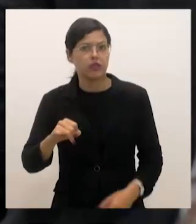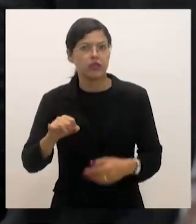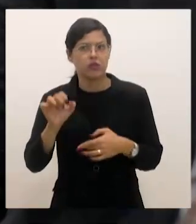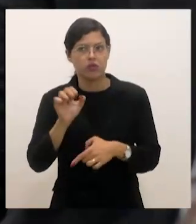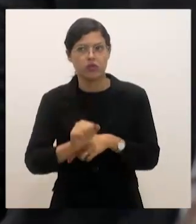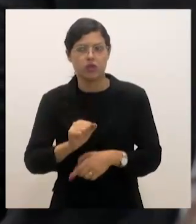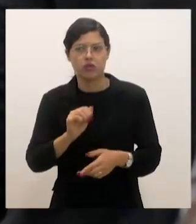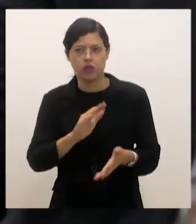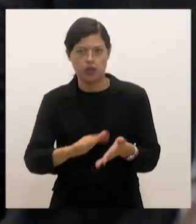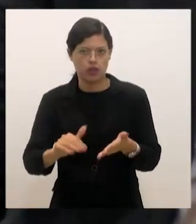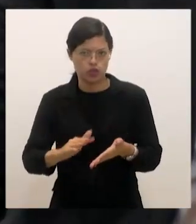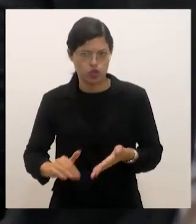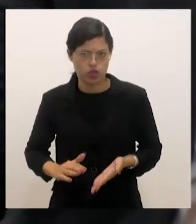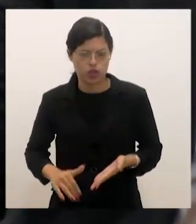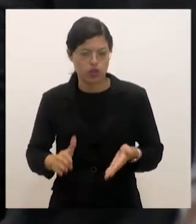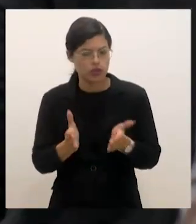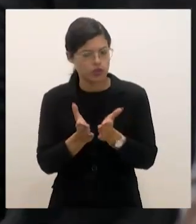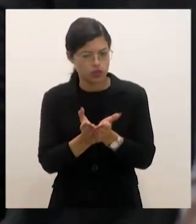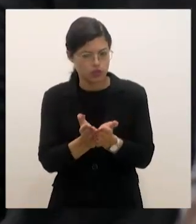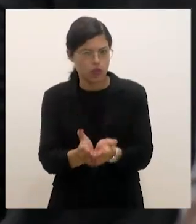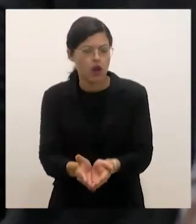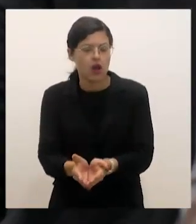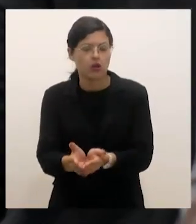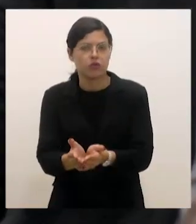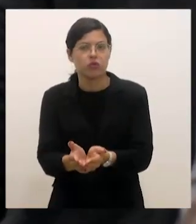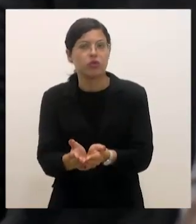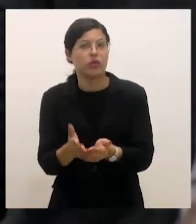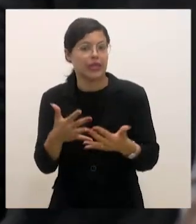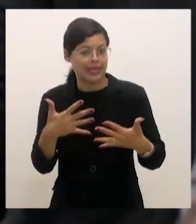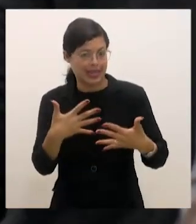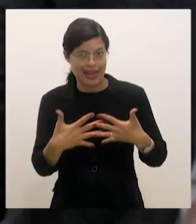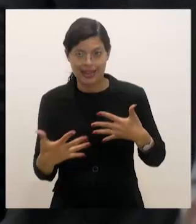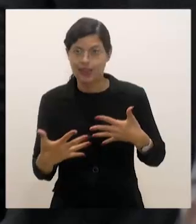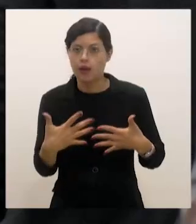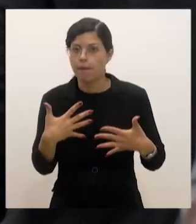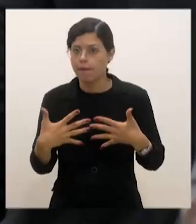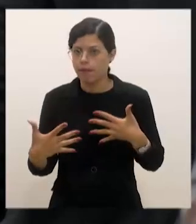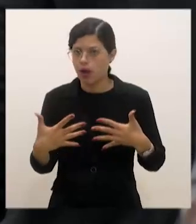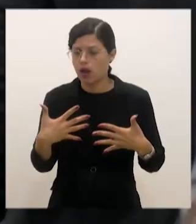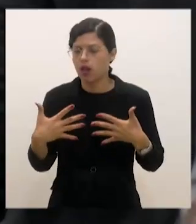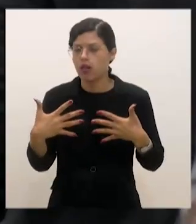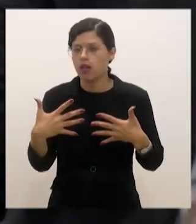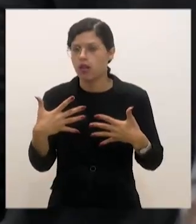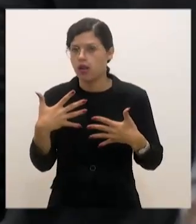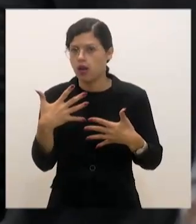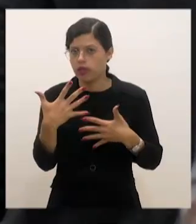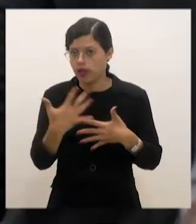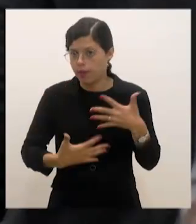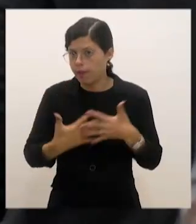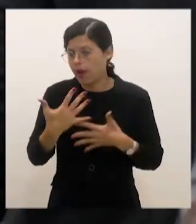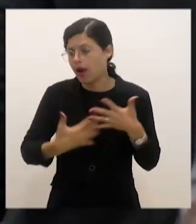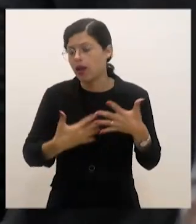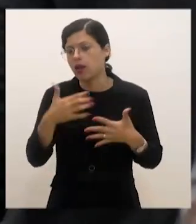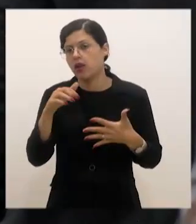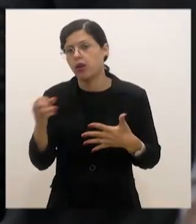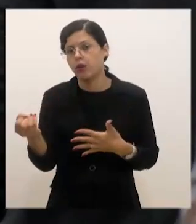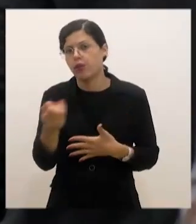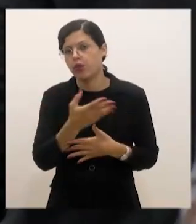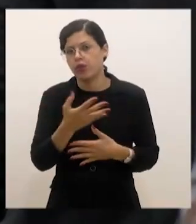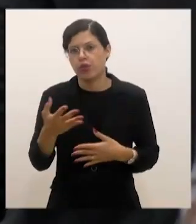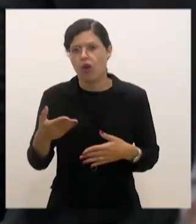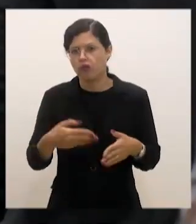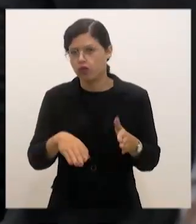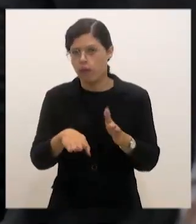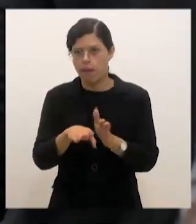na Bahia, inclusive atrapalhando o fomento de novos estaleiros, atrapalhando a